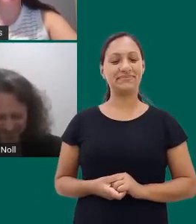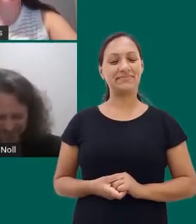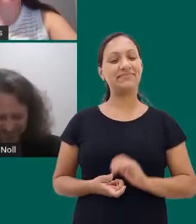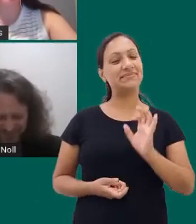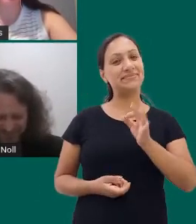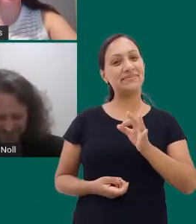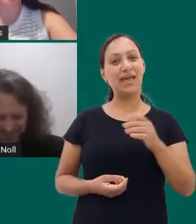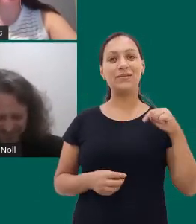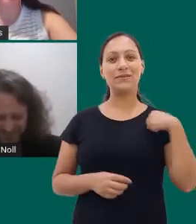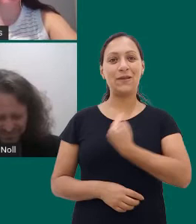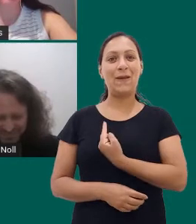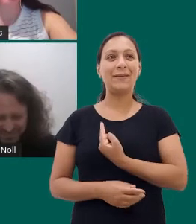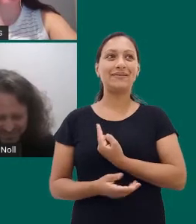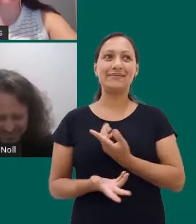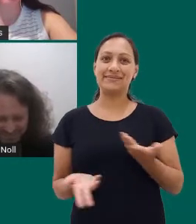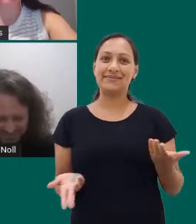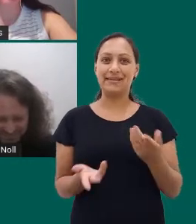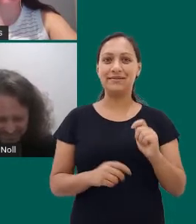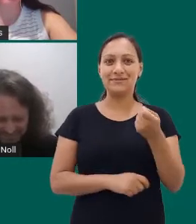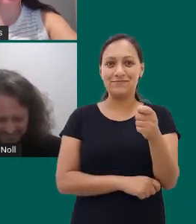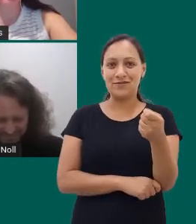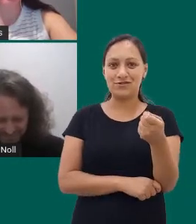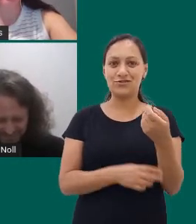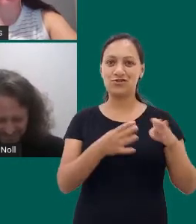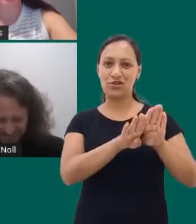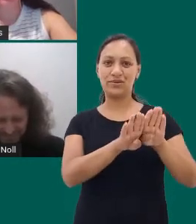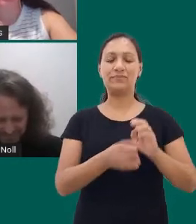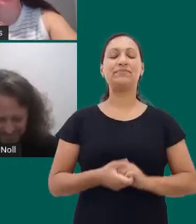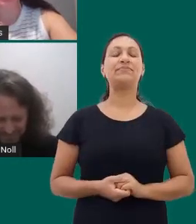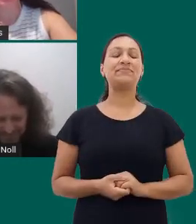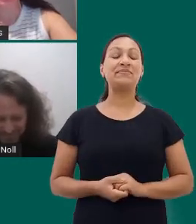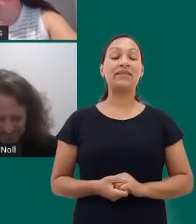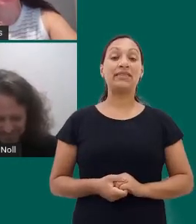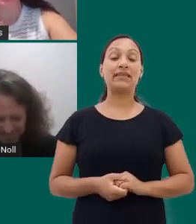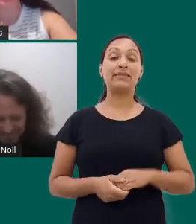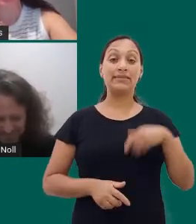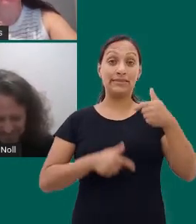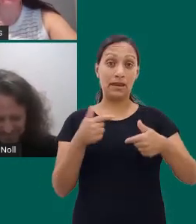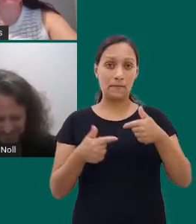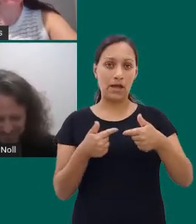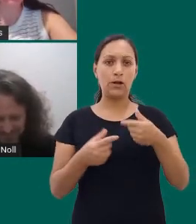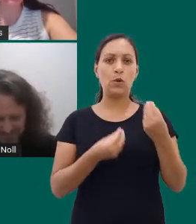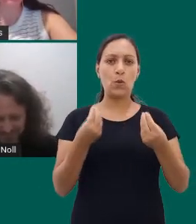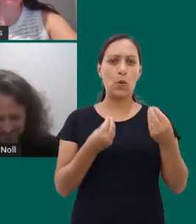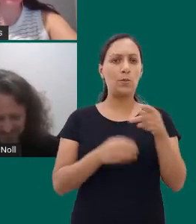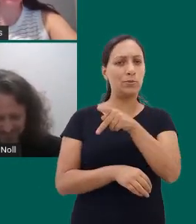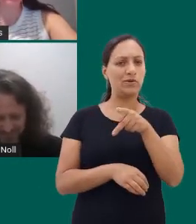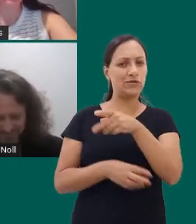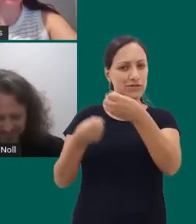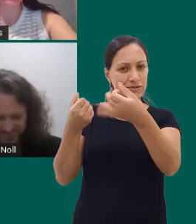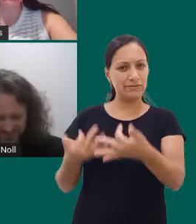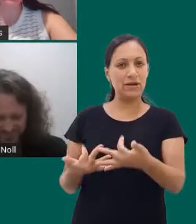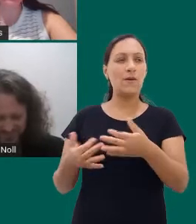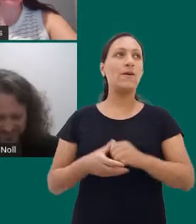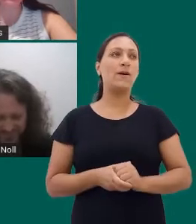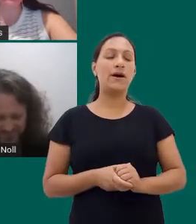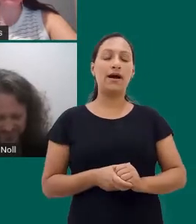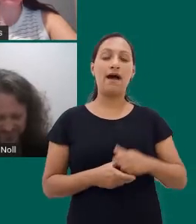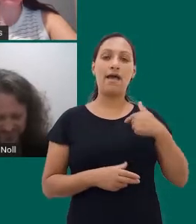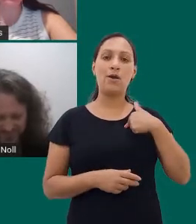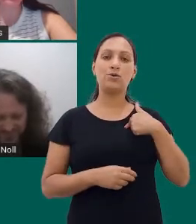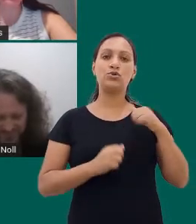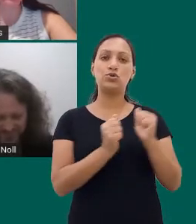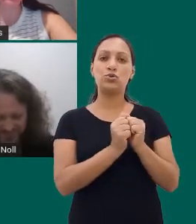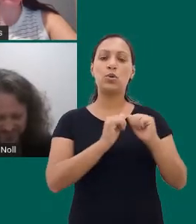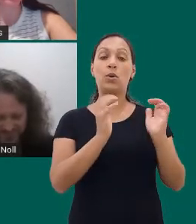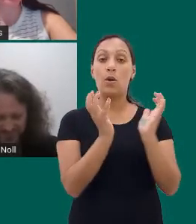gente chaveia nesses momentos. Trabalho, então, como disse o professor Cristiano, com as colegas